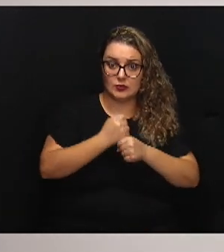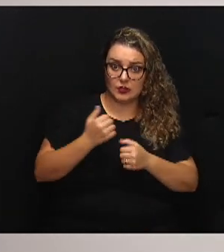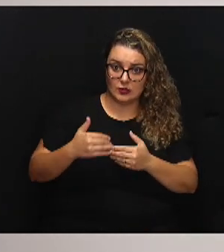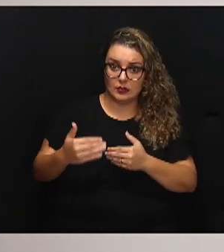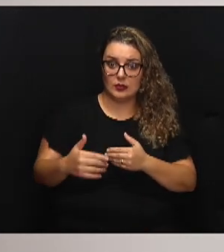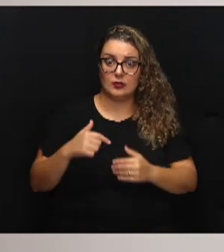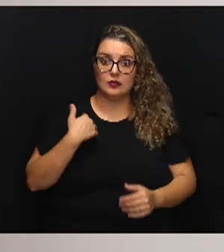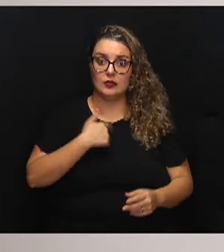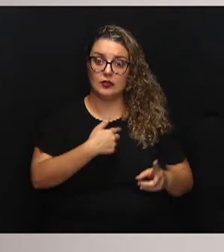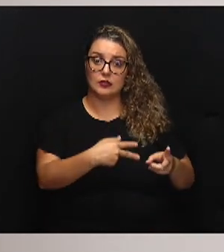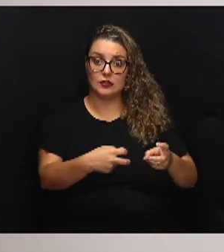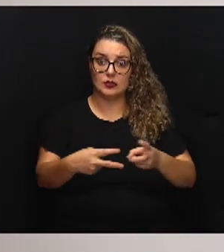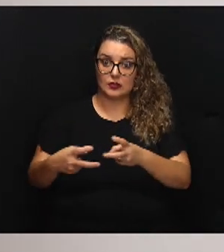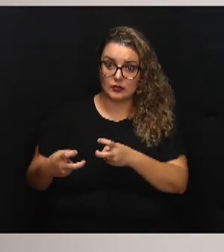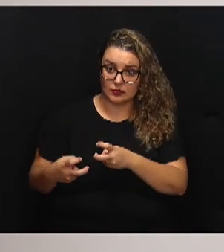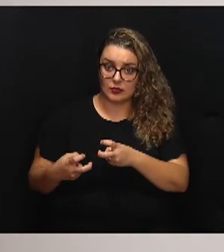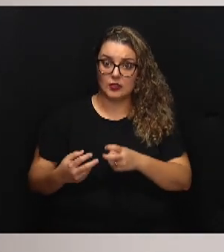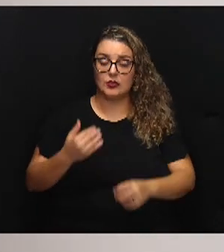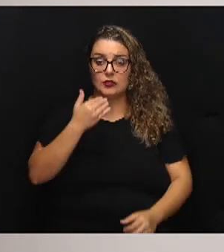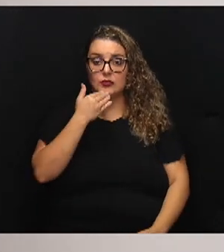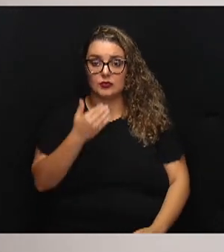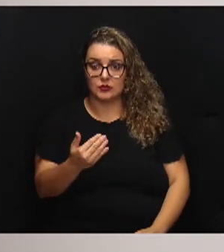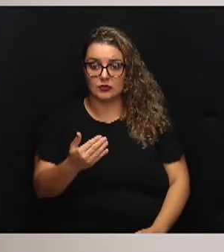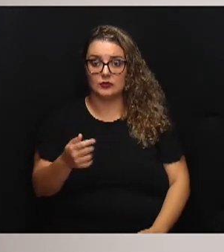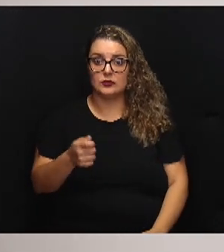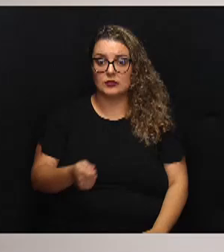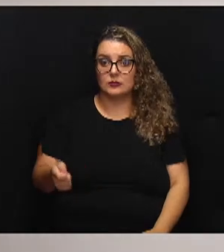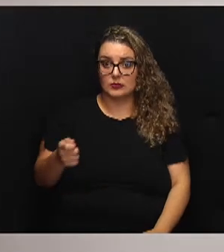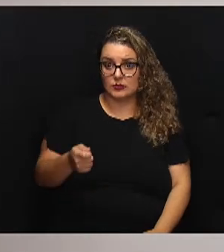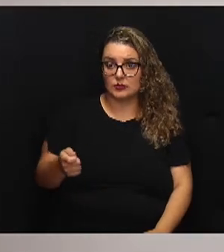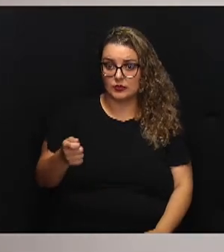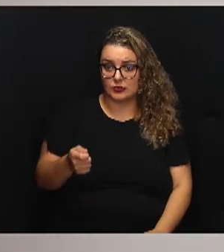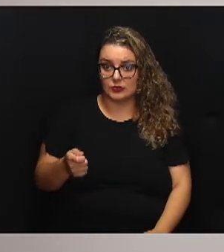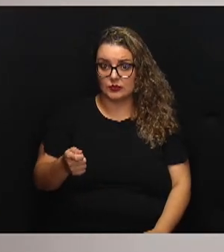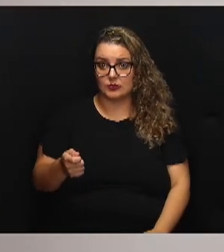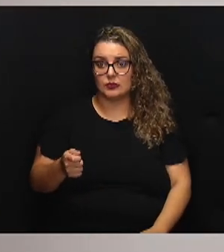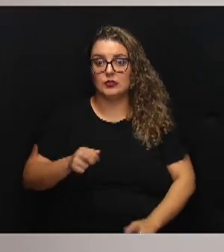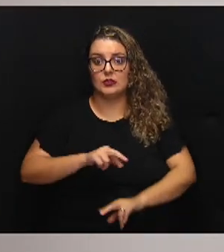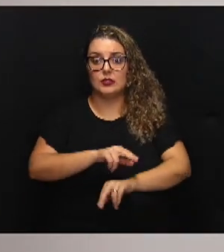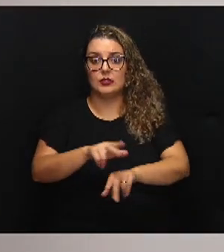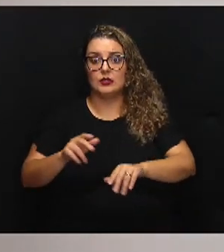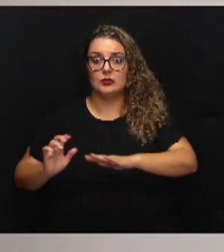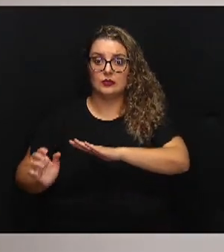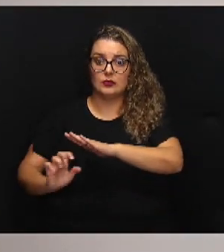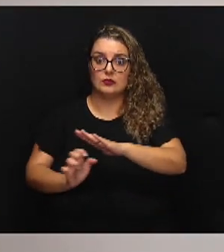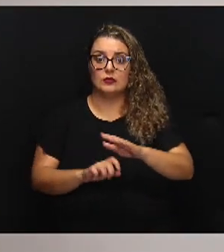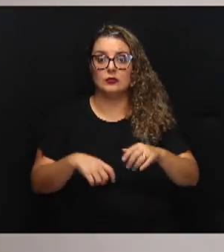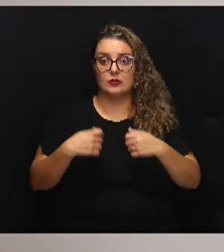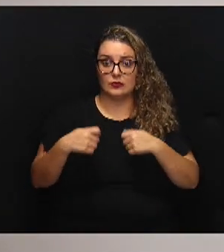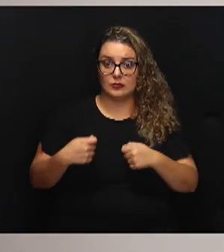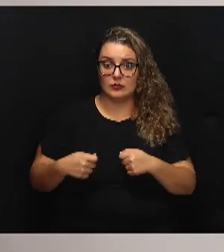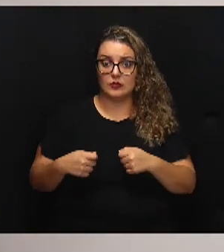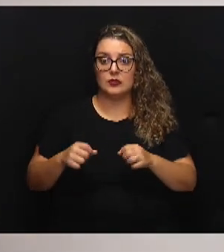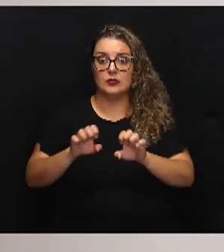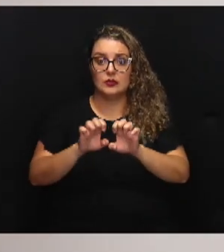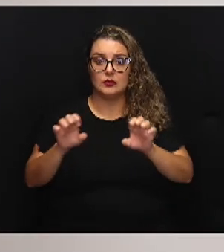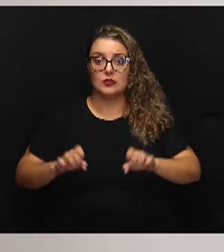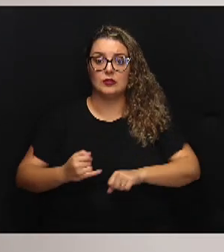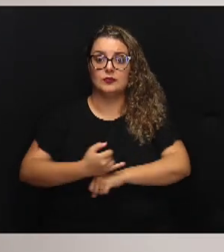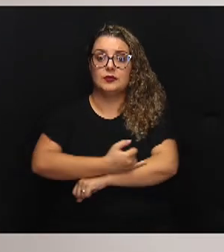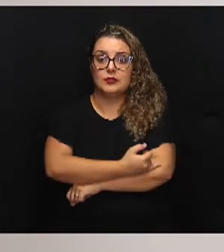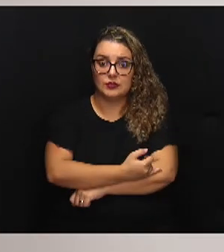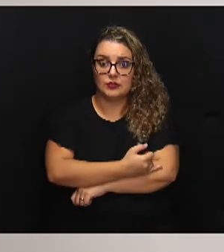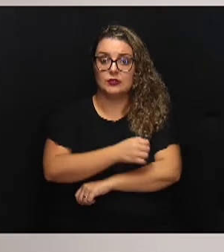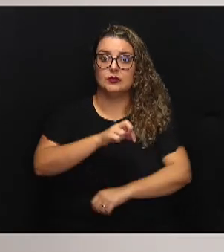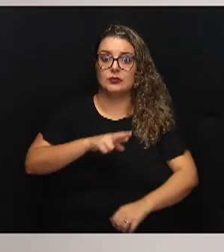tem percebido, através das demandas dos associados, que muitas empresas estão precisando de infraestrutura em suas